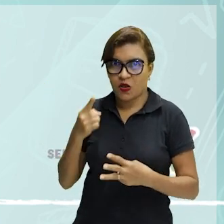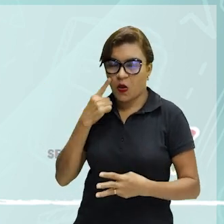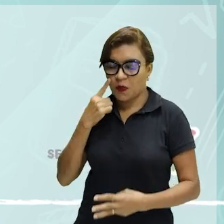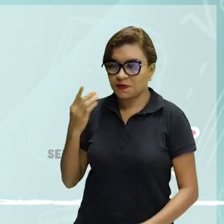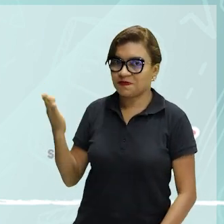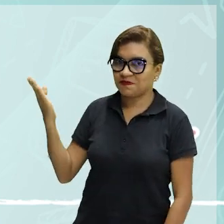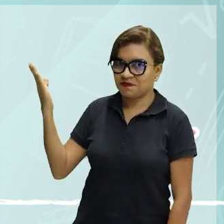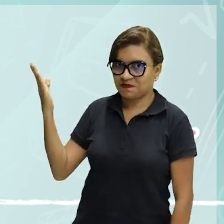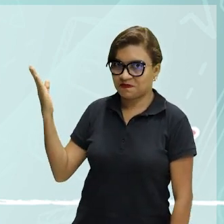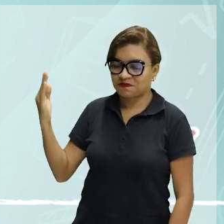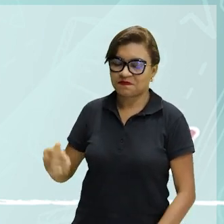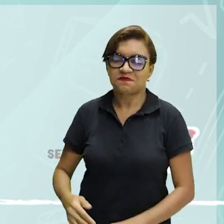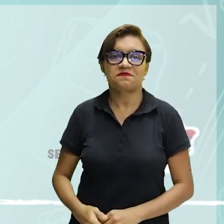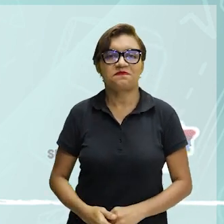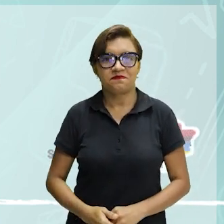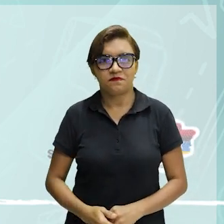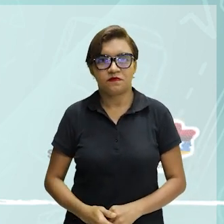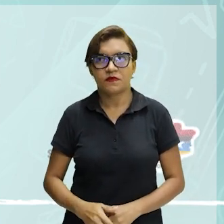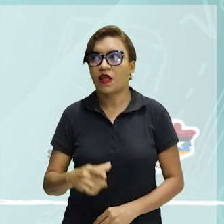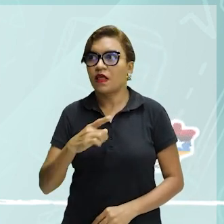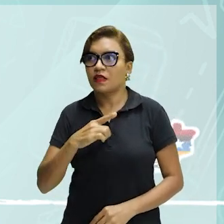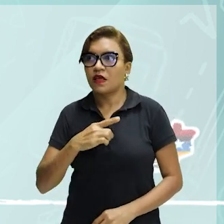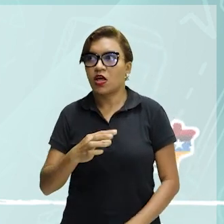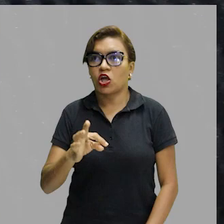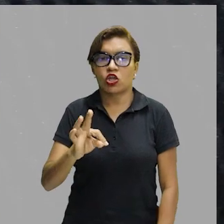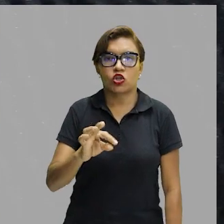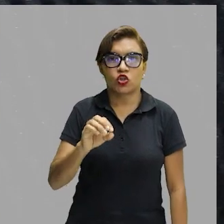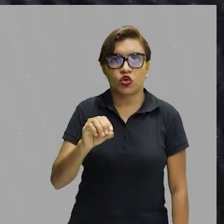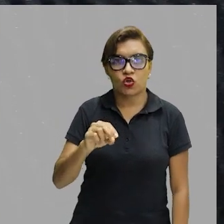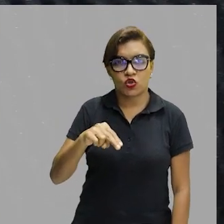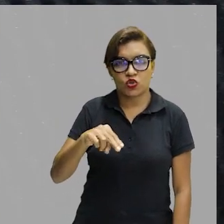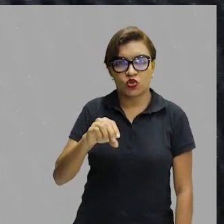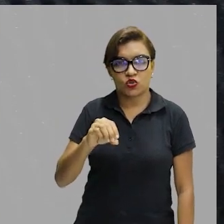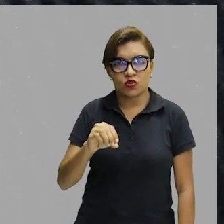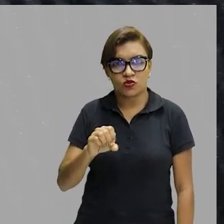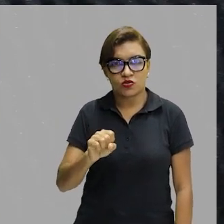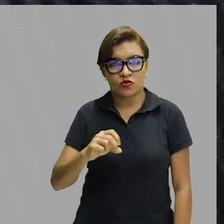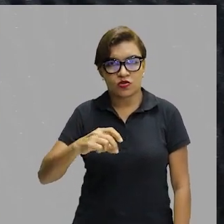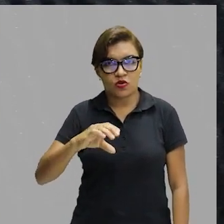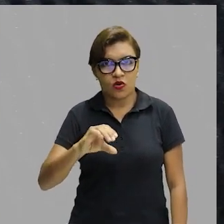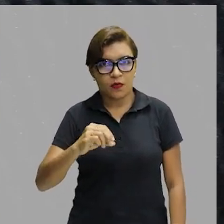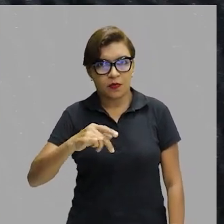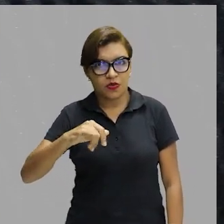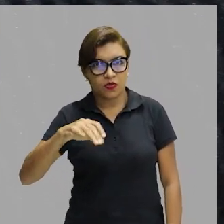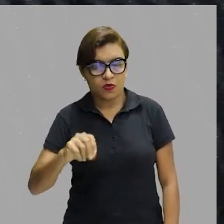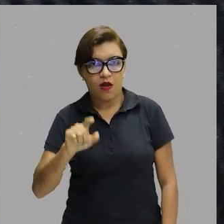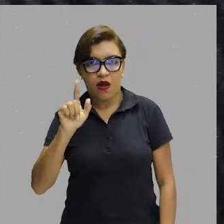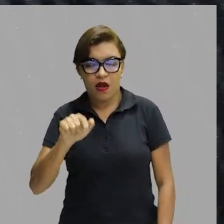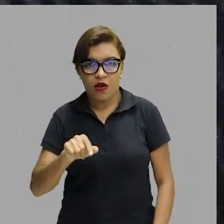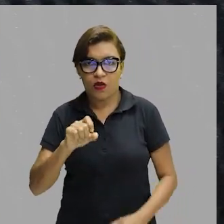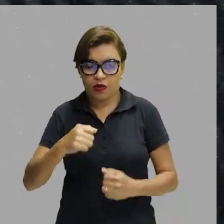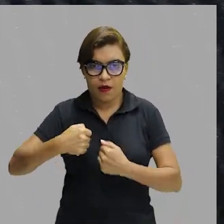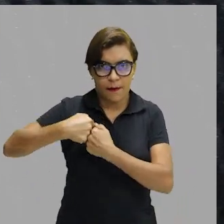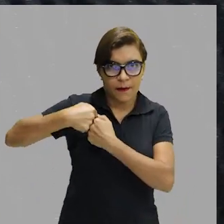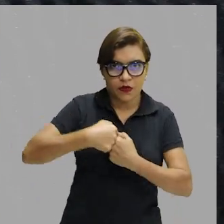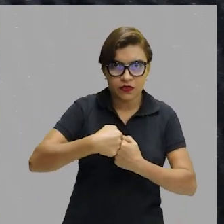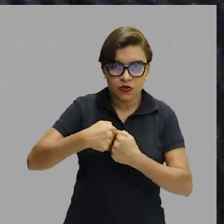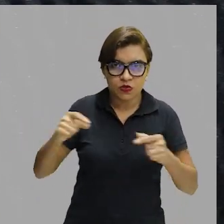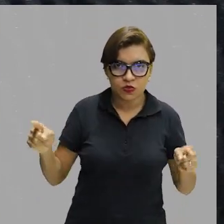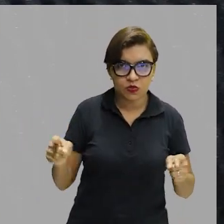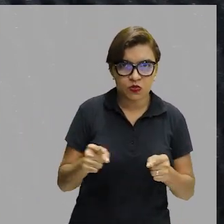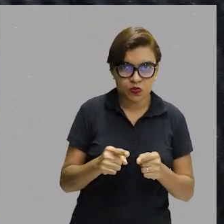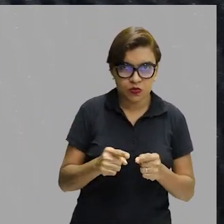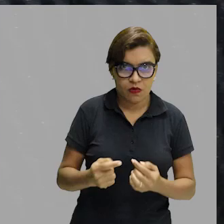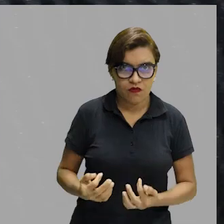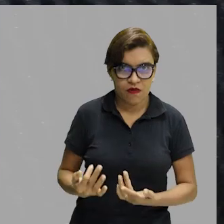efeito crioscópico. Bom, o efeito tonoscópico é o abaixamento da pressão máxima de